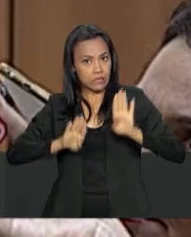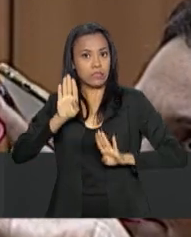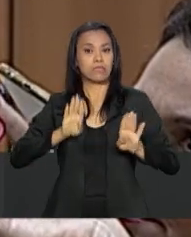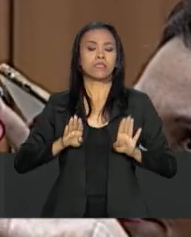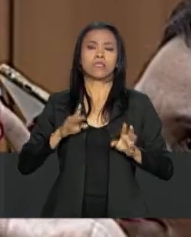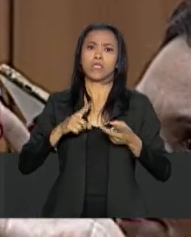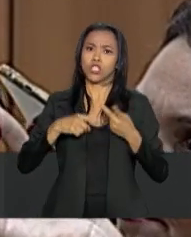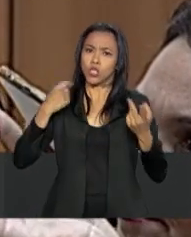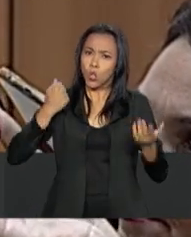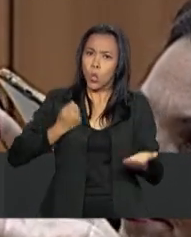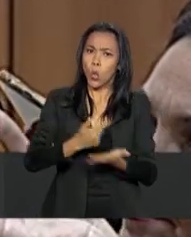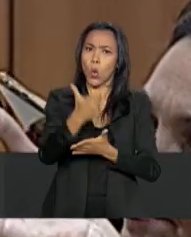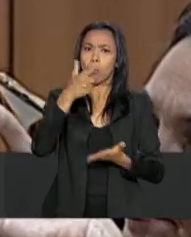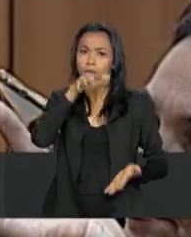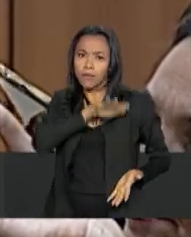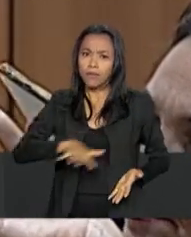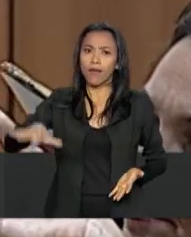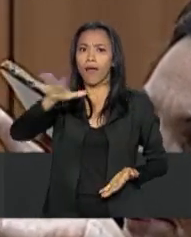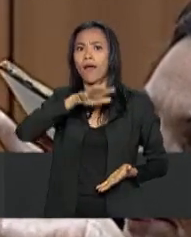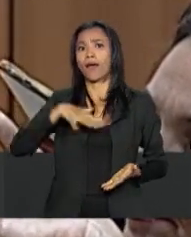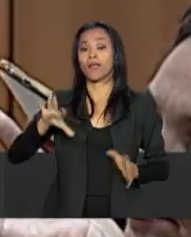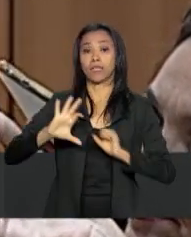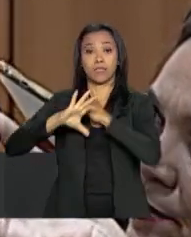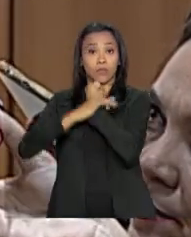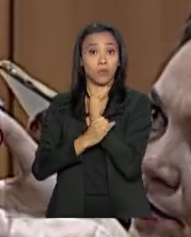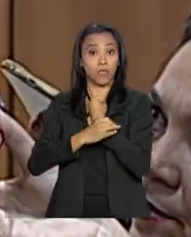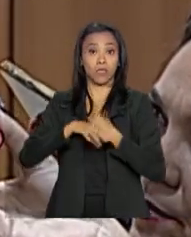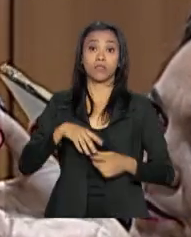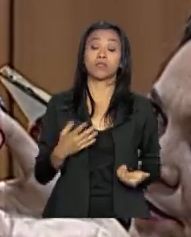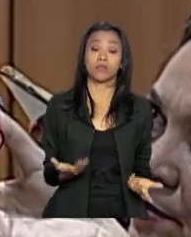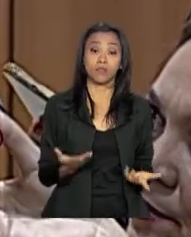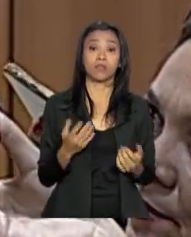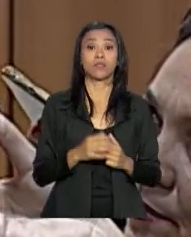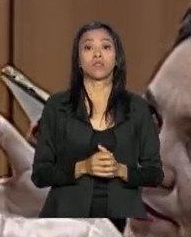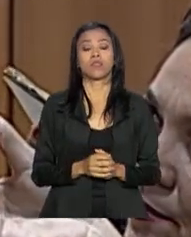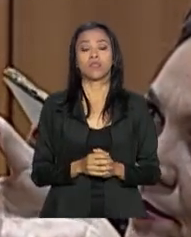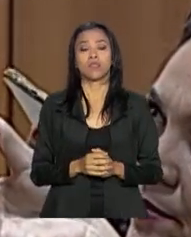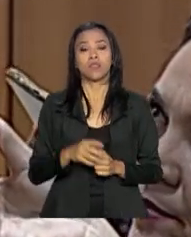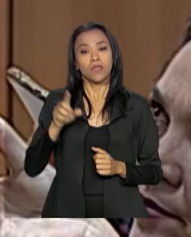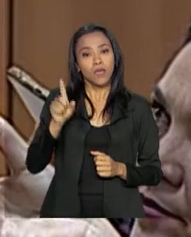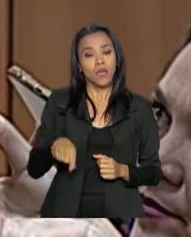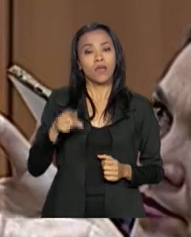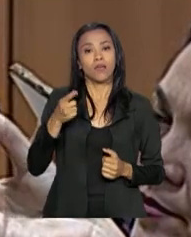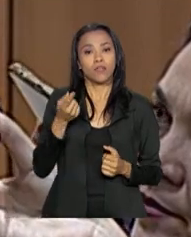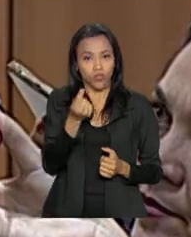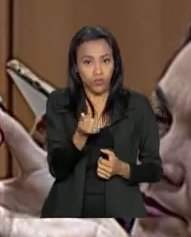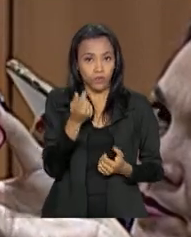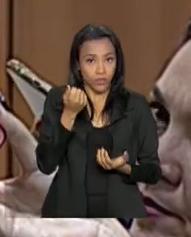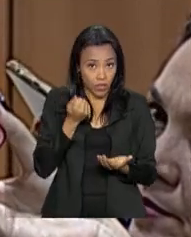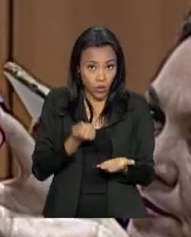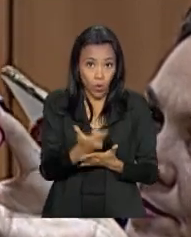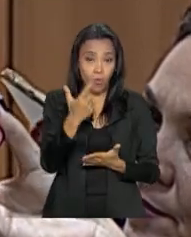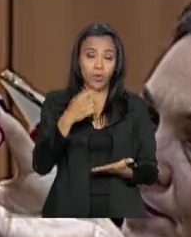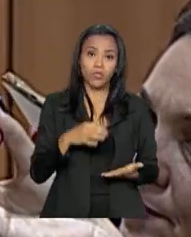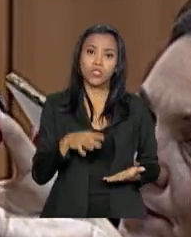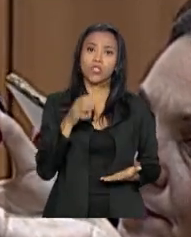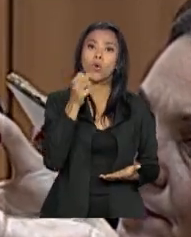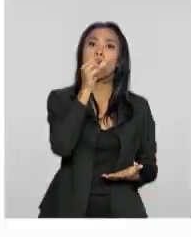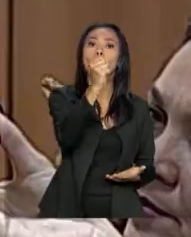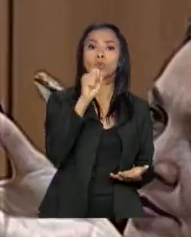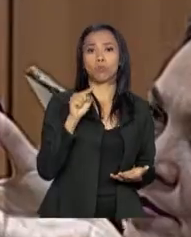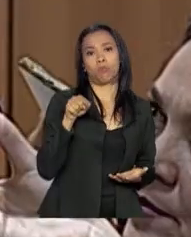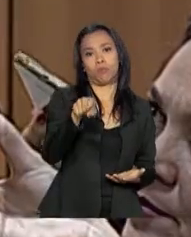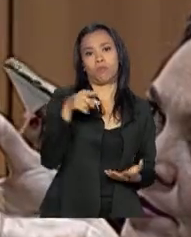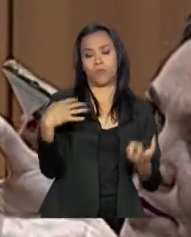pública da história da segurança pública um bilhão de reais para a compra de uma frota de oito mil veículos